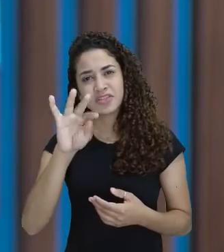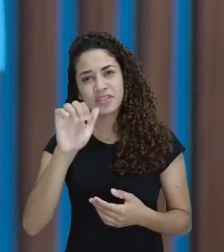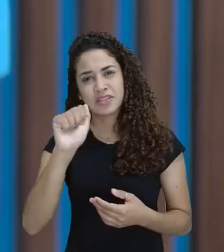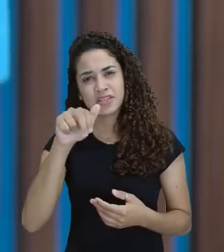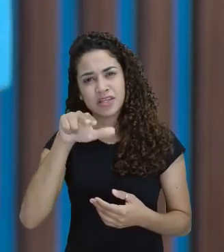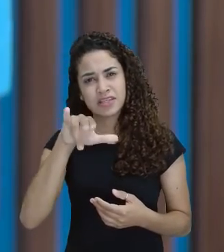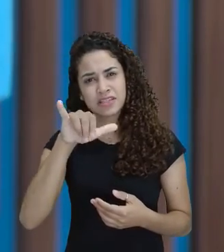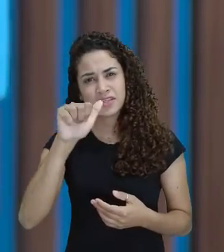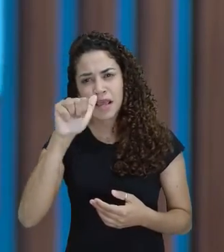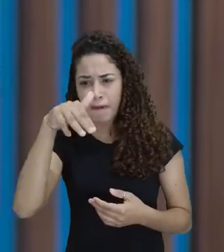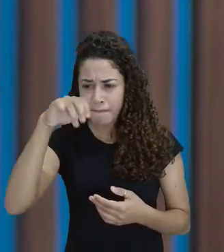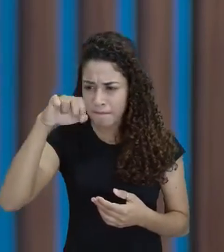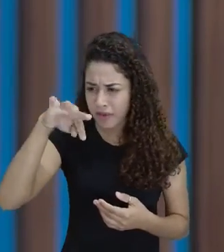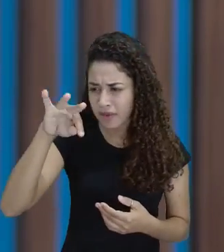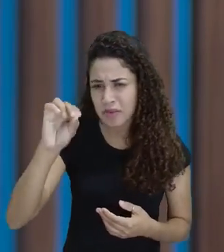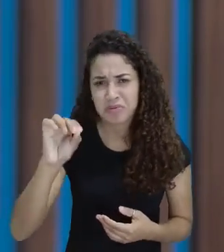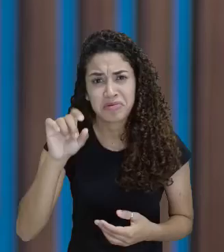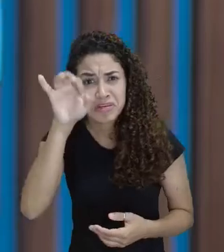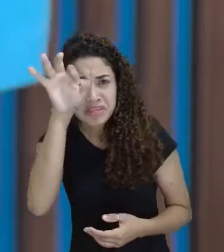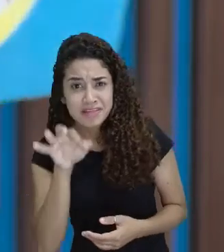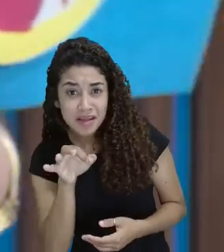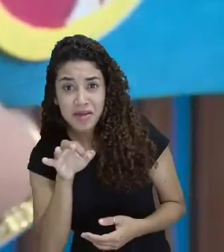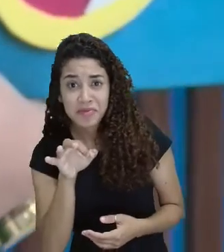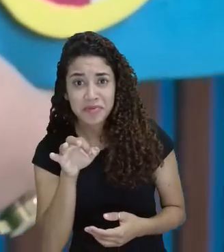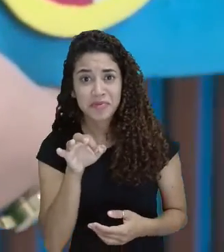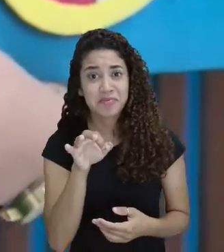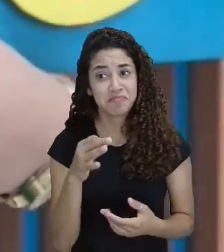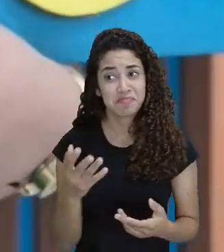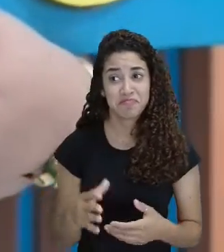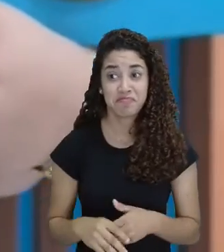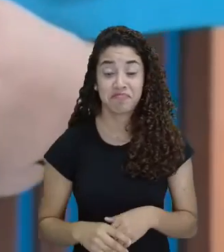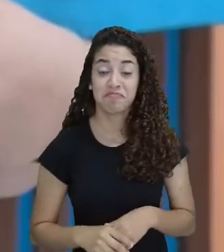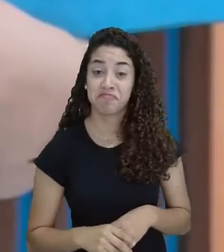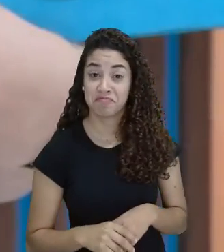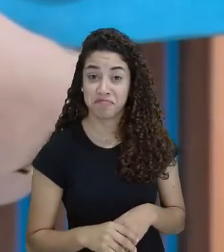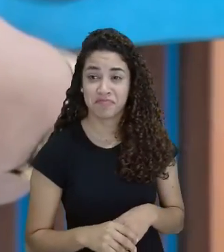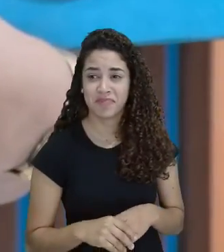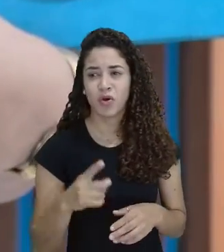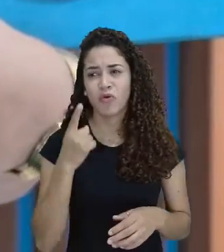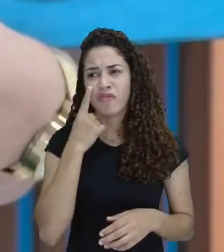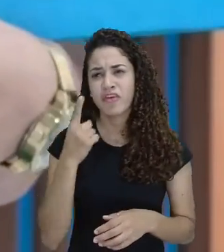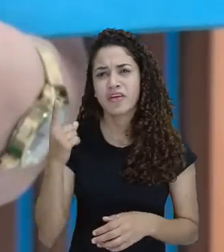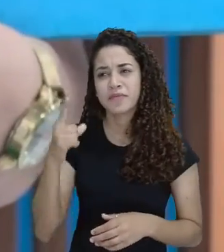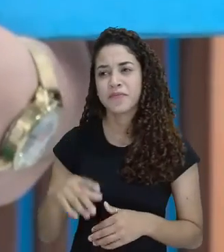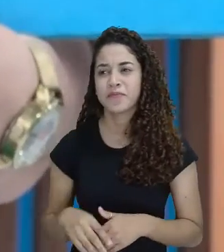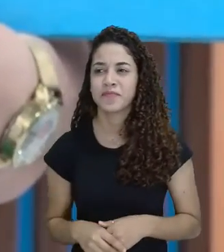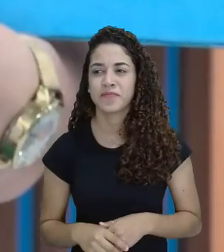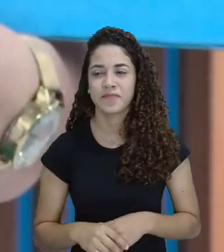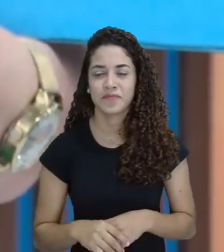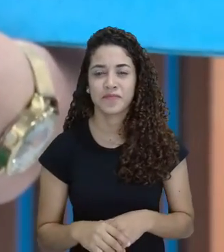Distanciamento, será que é isso? Será que é? Será que a professora Kátia está certa? Vamos ver. Distan.